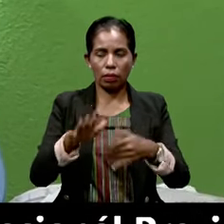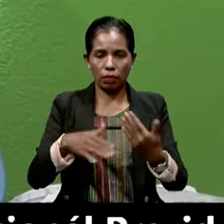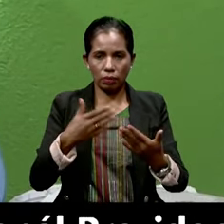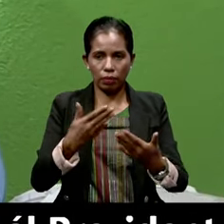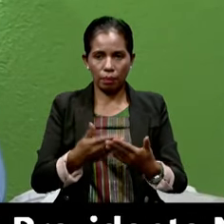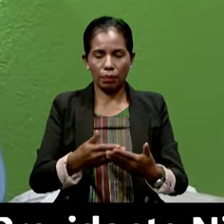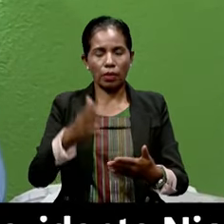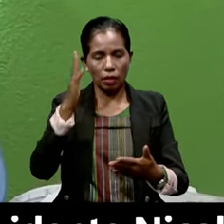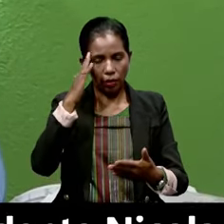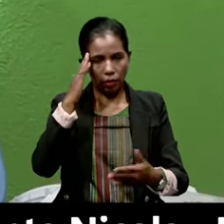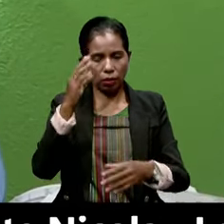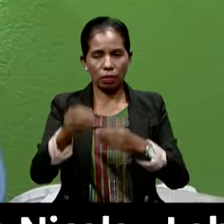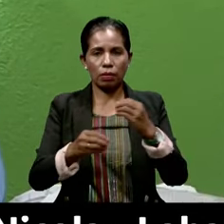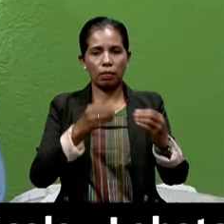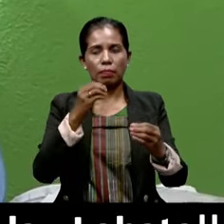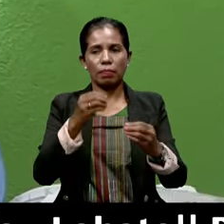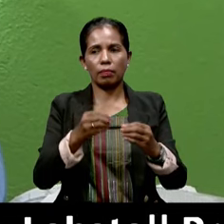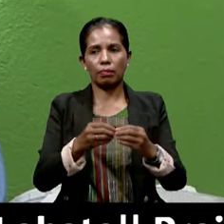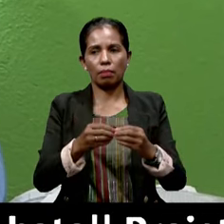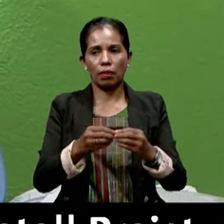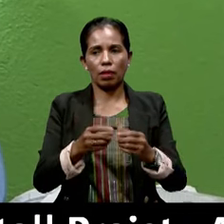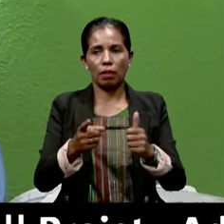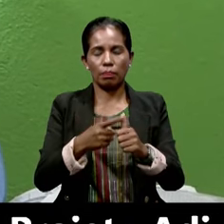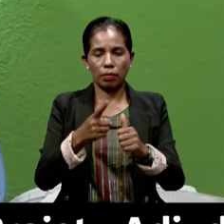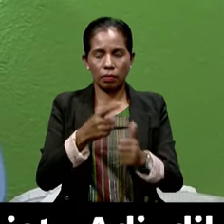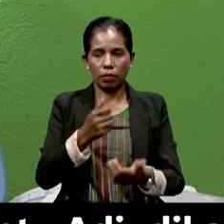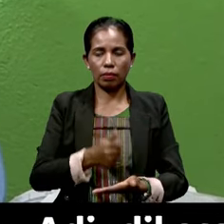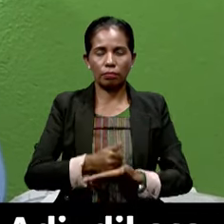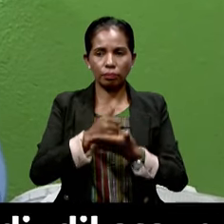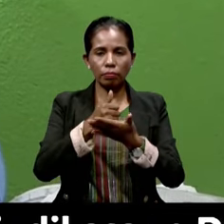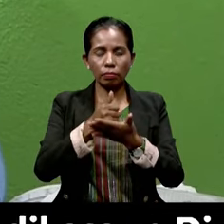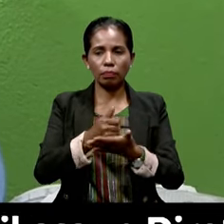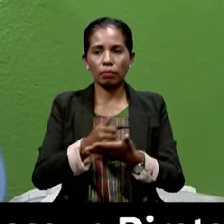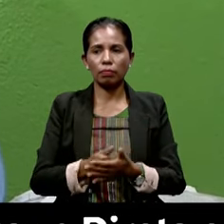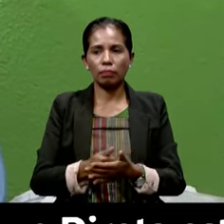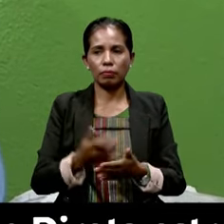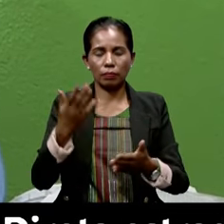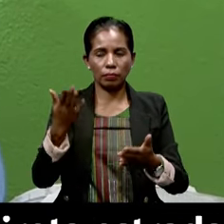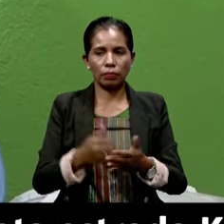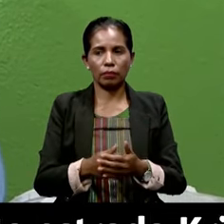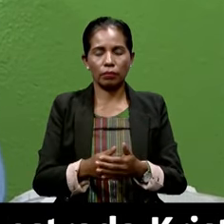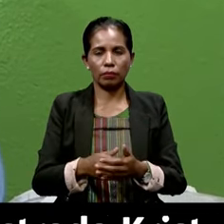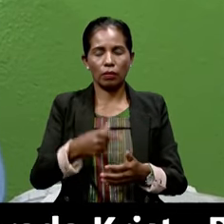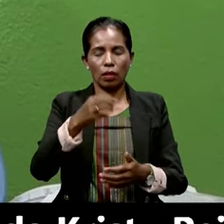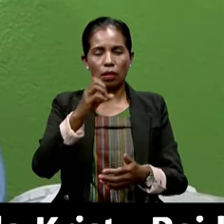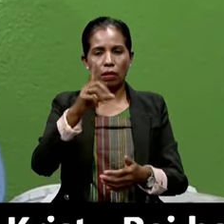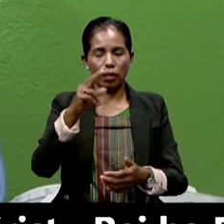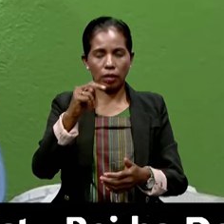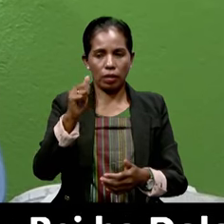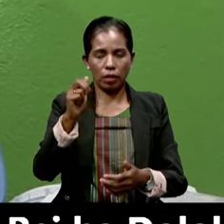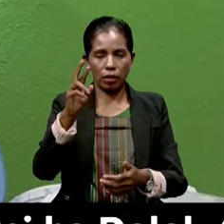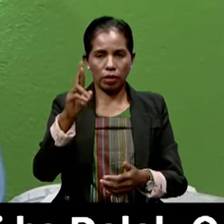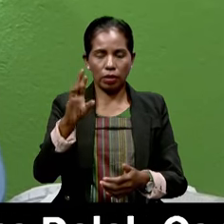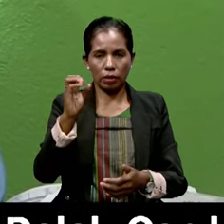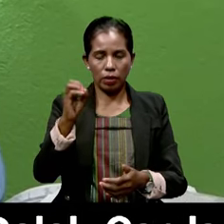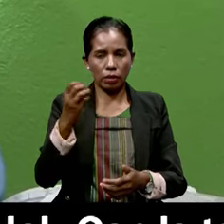ona conhecimento konawa, primeiro socorro o salvação e golden hours nem tava